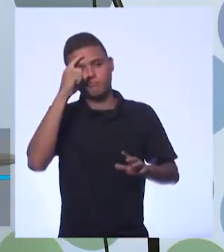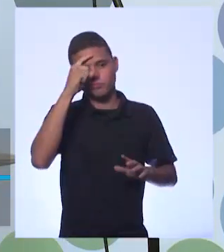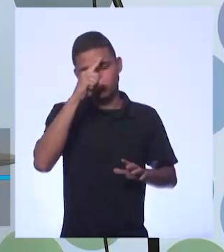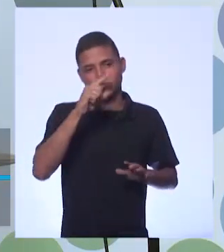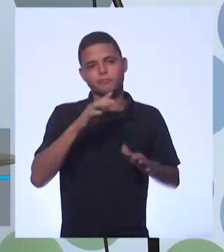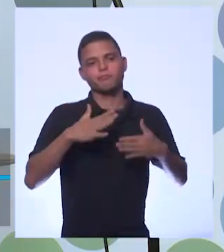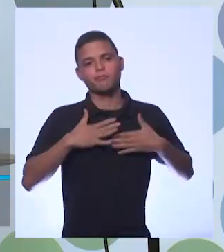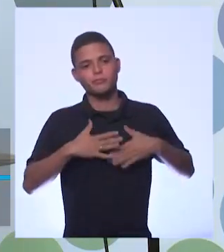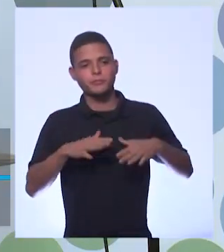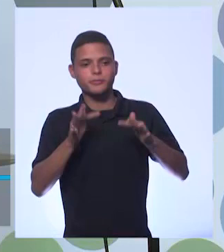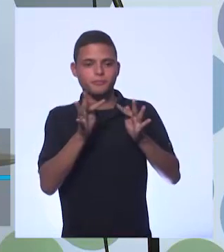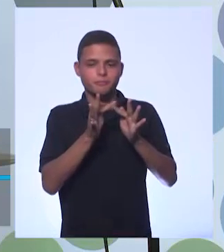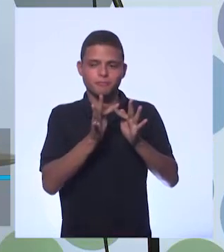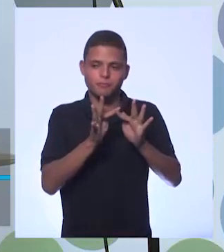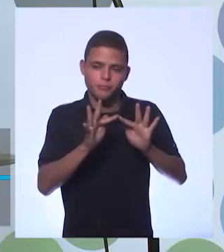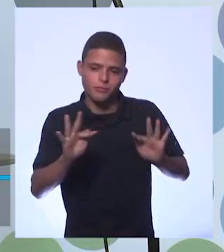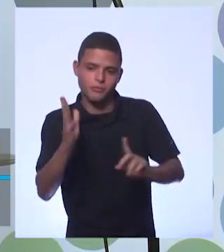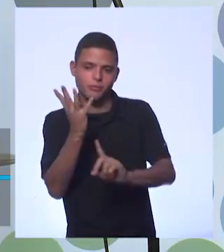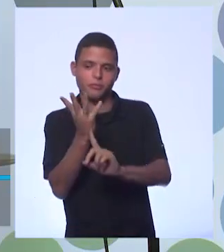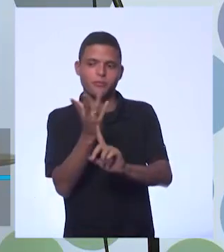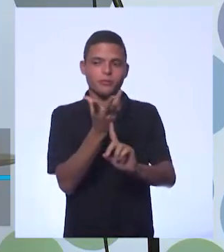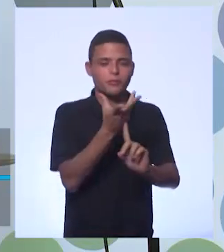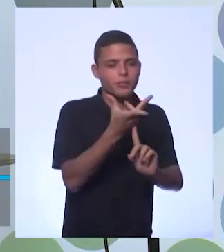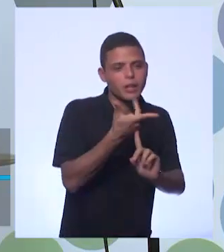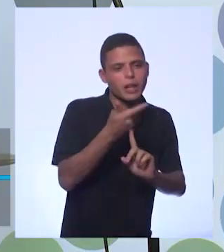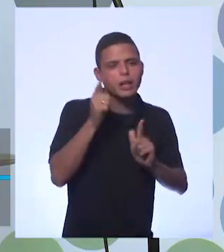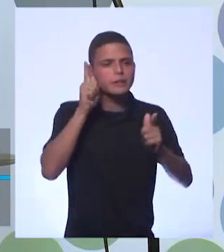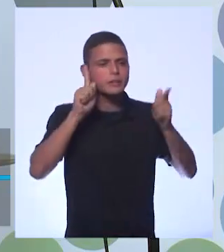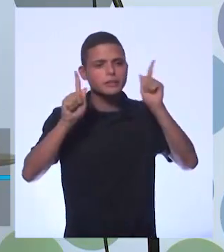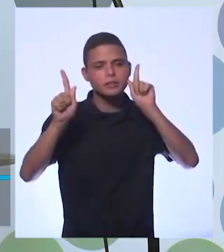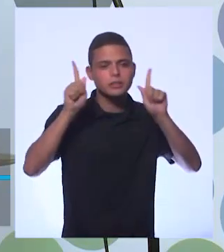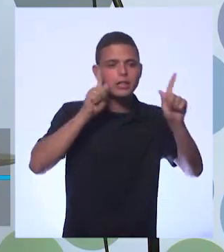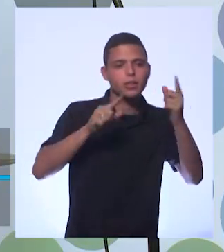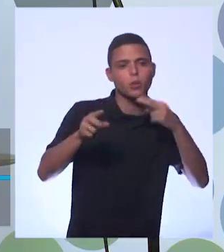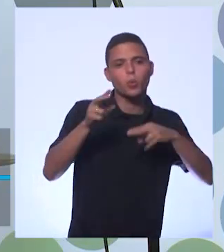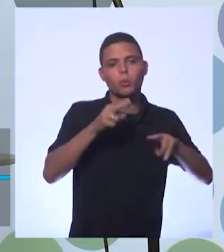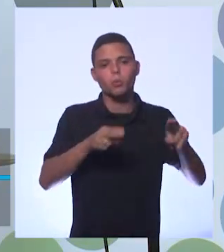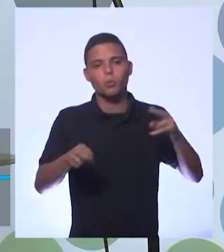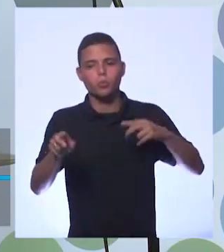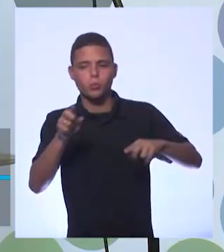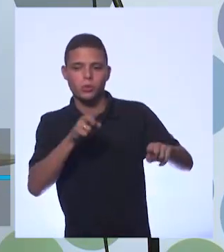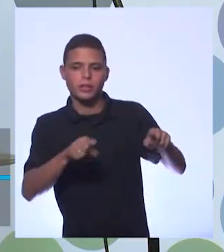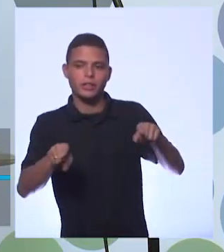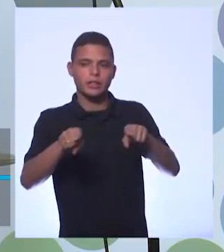está pensando em gesto musical, a gente está pensando também